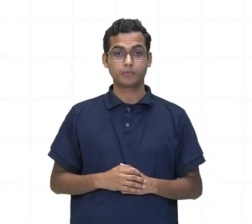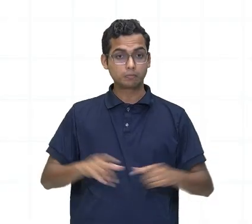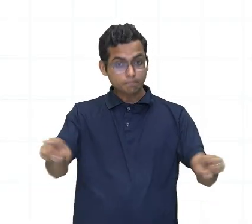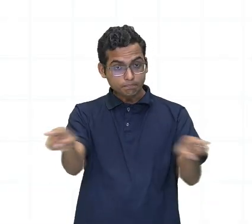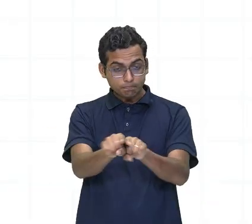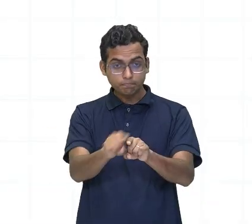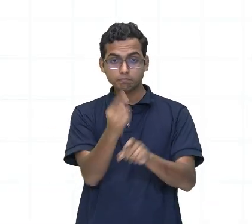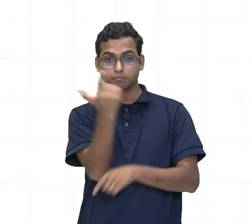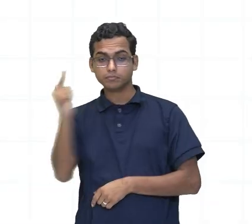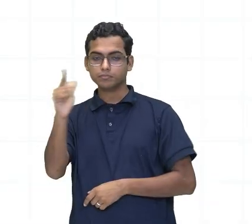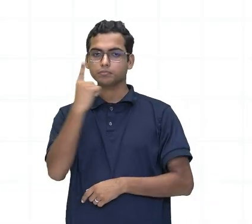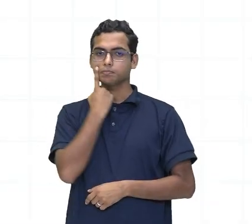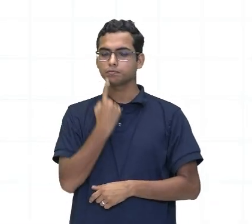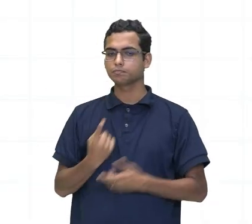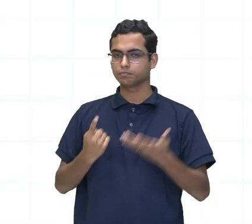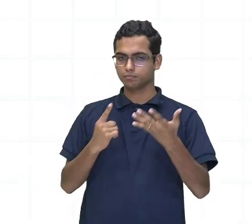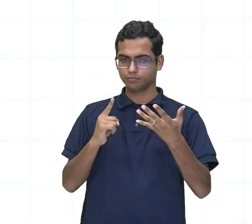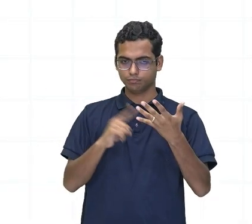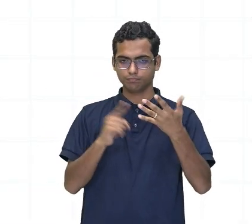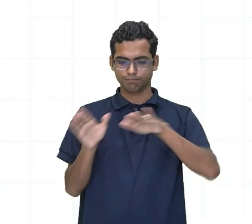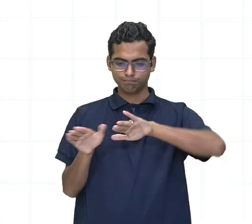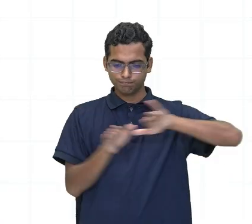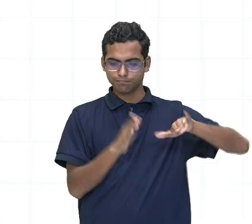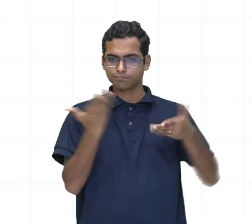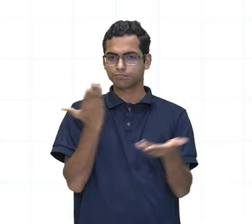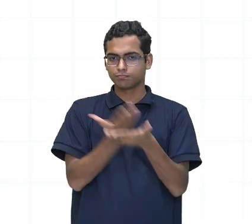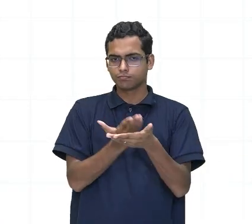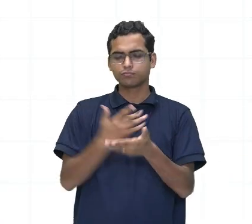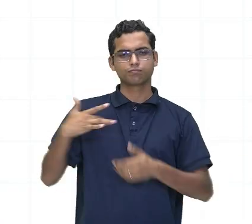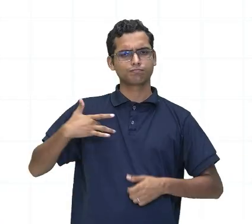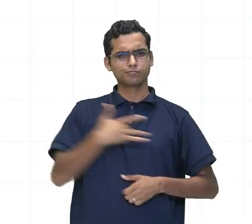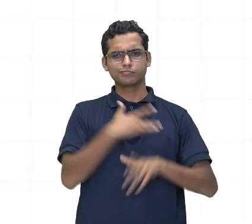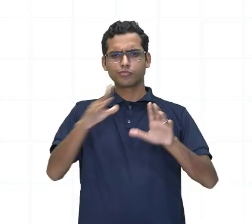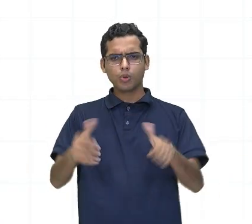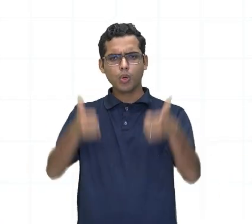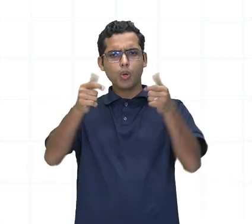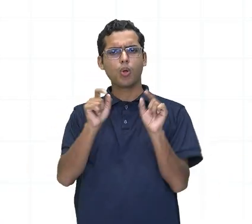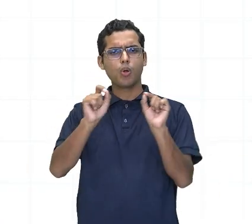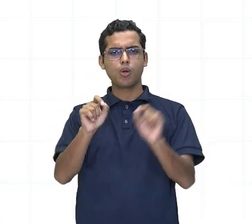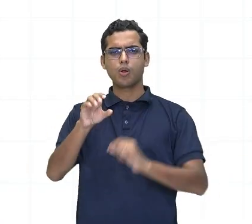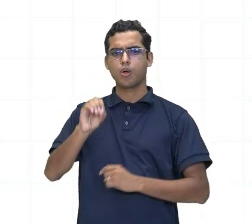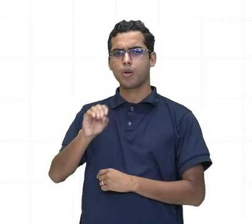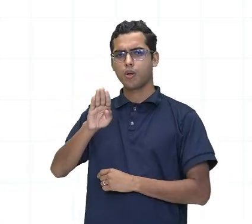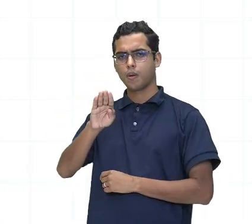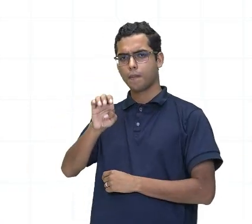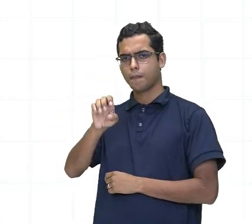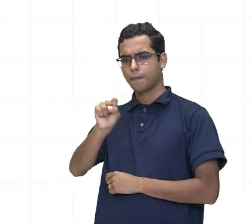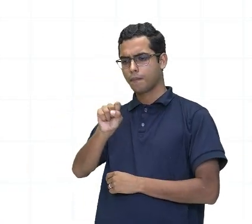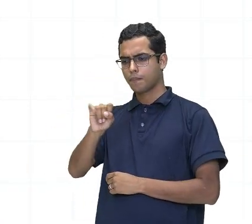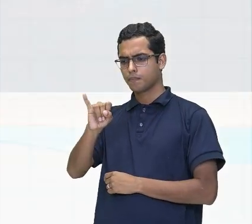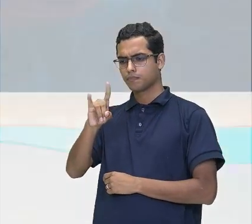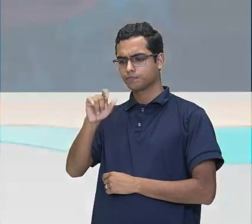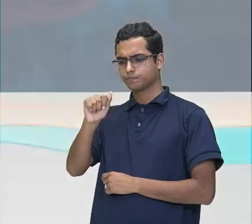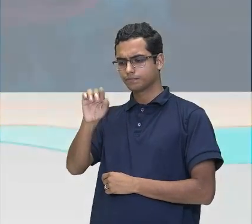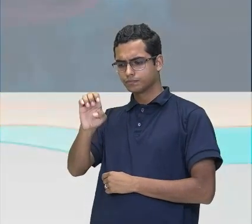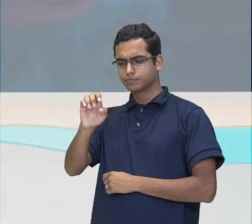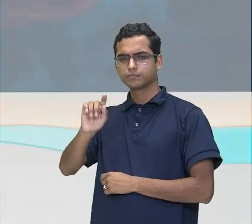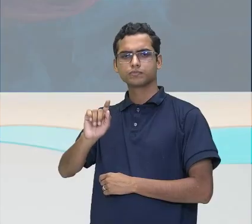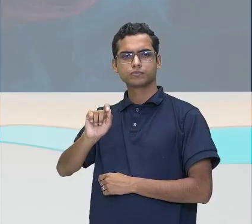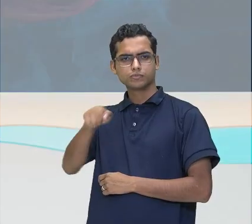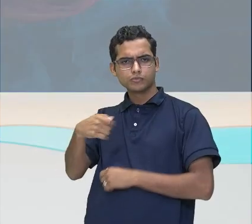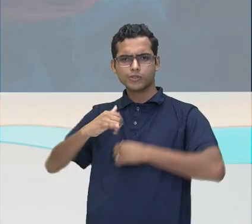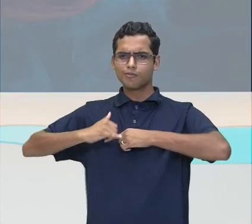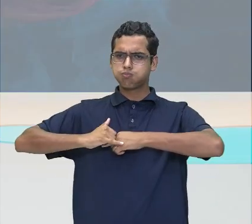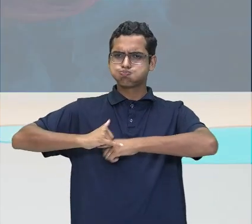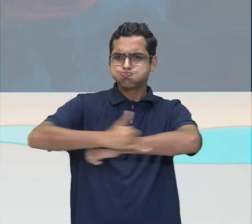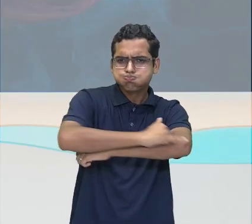nós conhecermos para melhorar aí a nossa saúde, né? Nós falamos sobre obesidade e eu quero iniciar com essa dúvida, né? O que